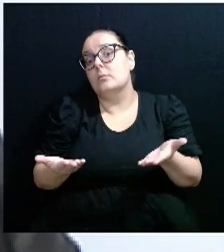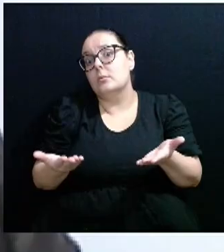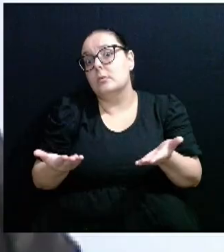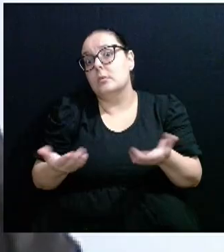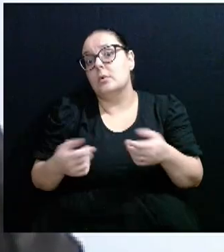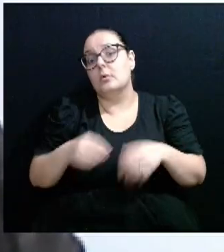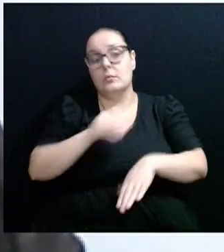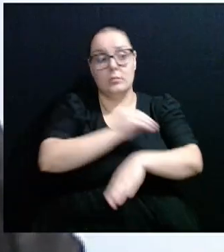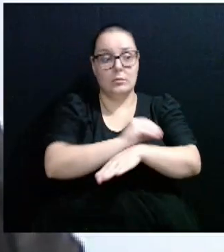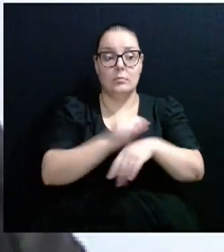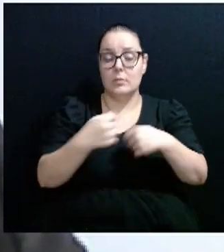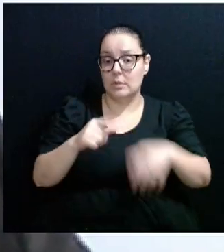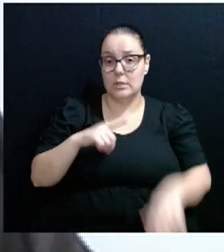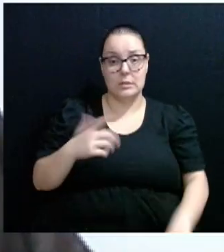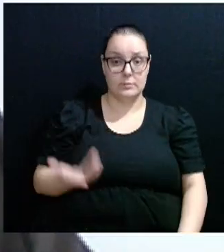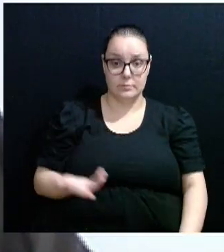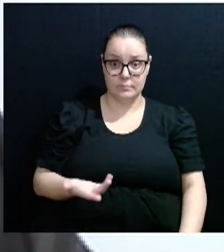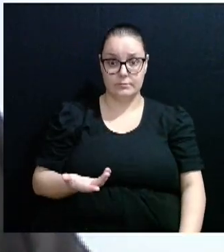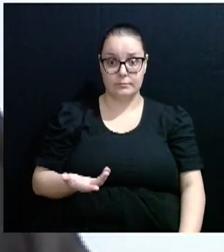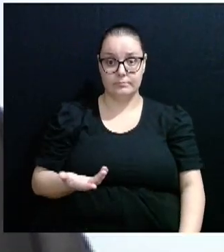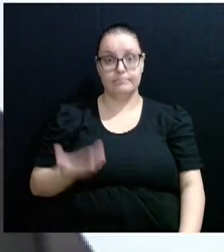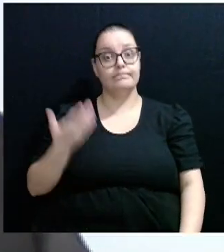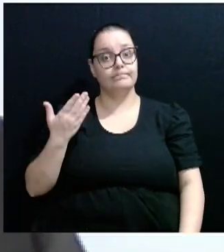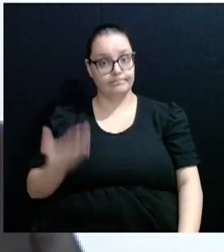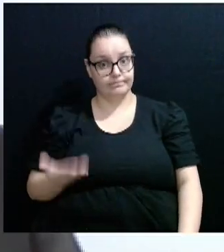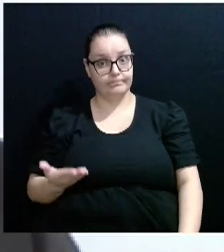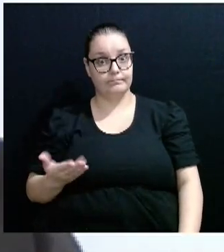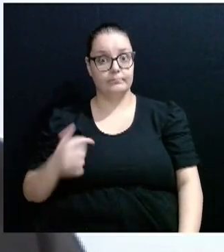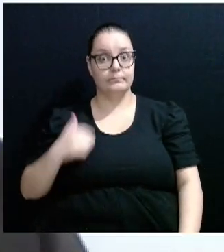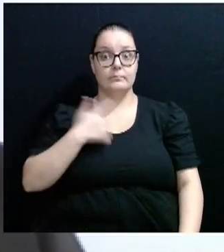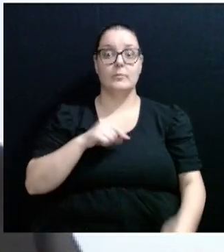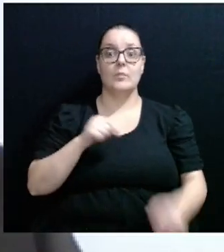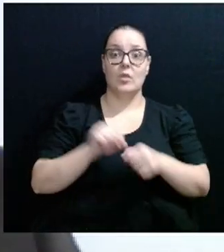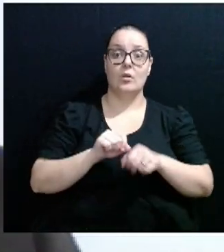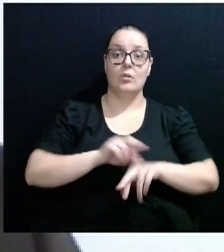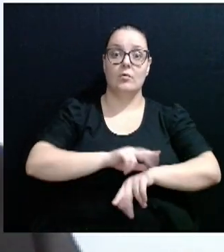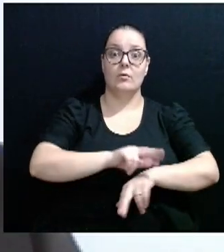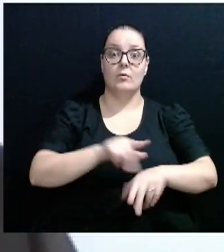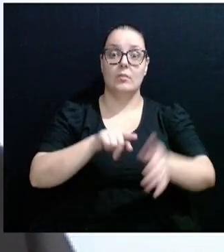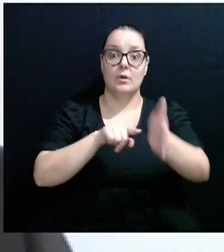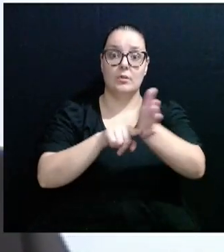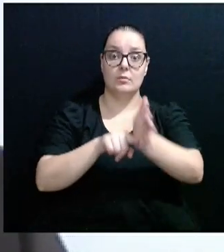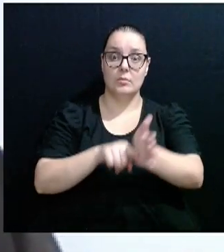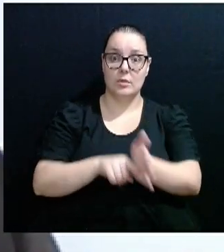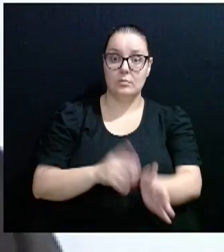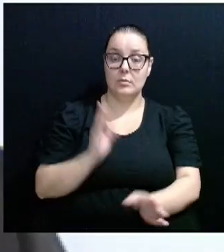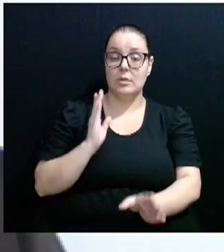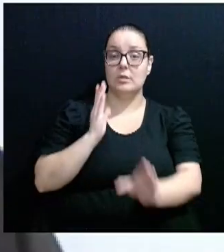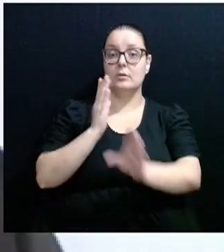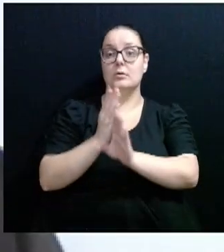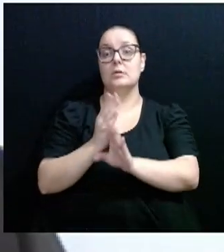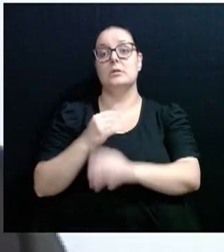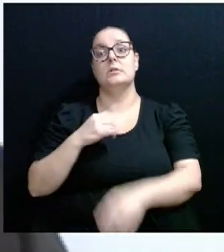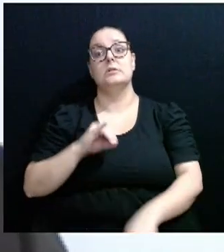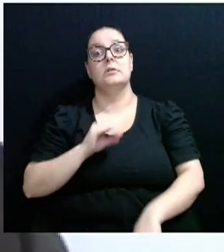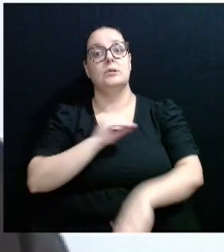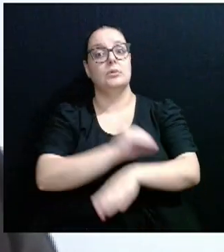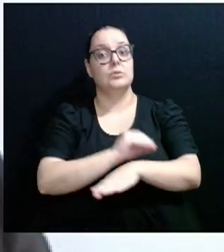ter. Então é aí que a gente faz uma série de perguntas para identificar se esse cuidado ele tem